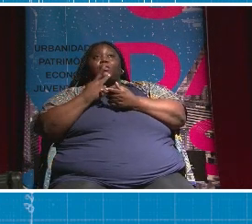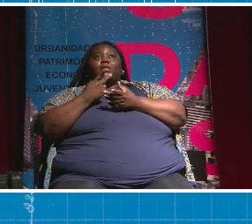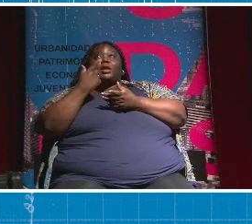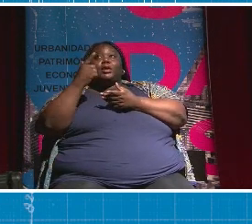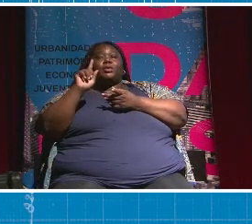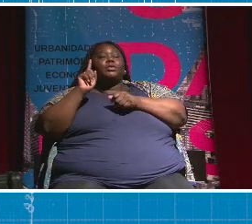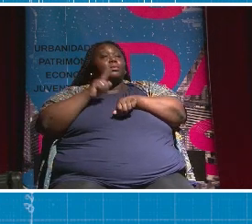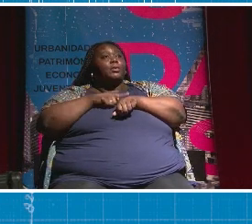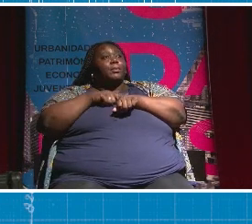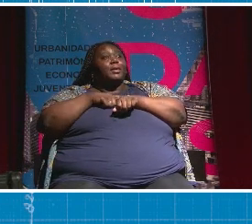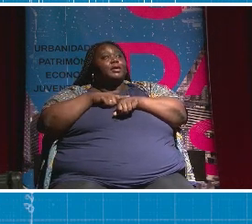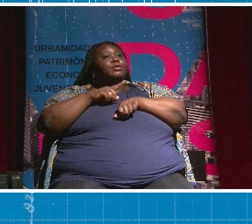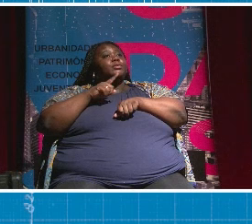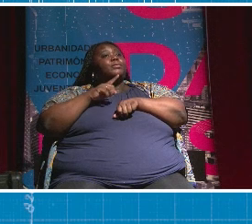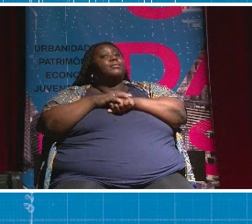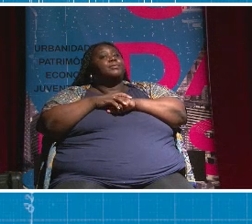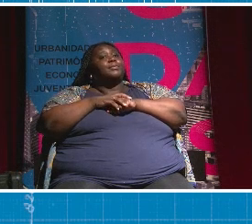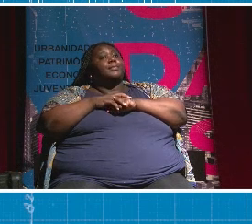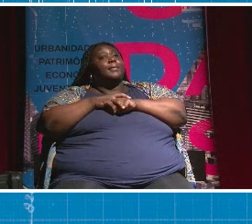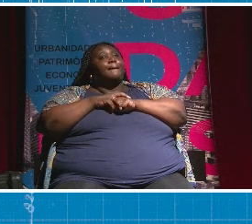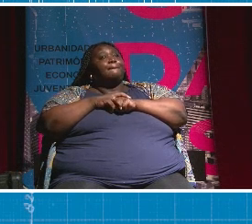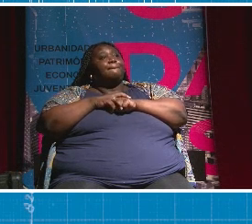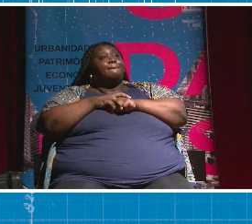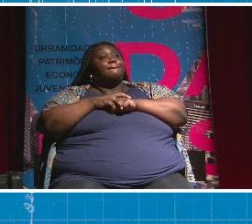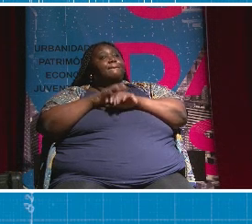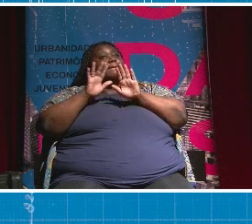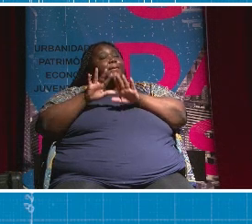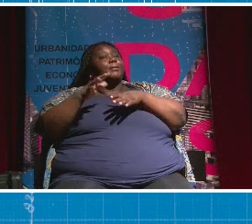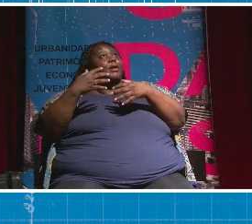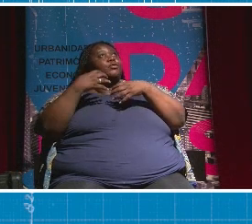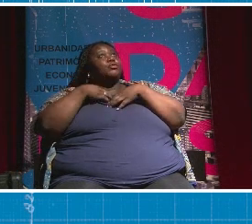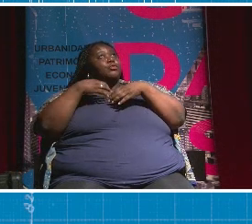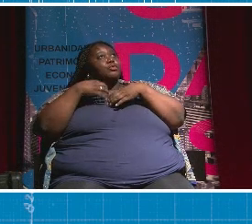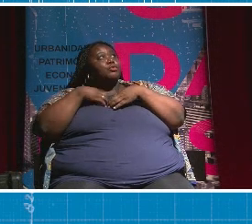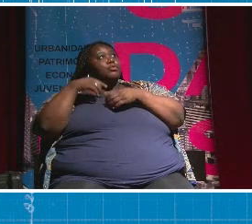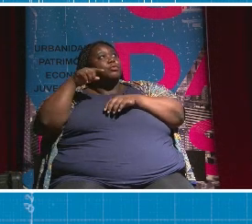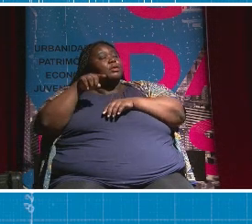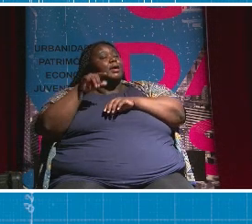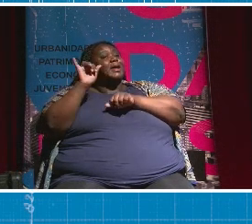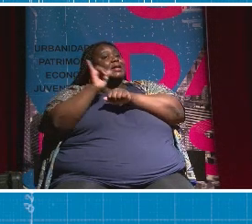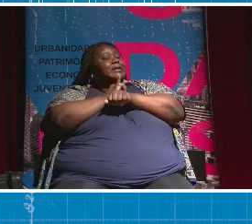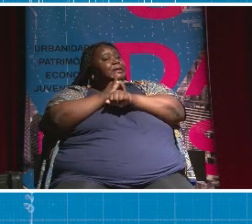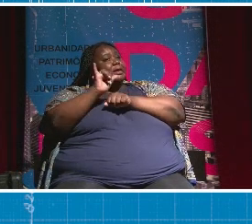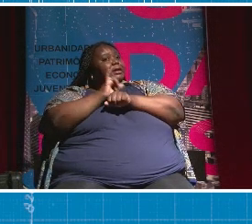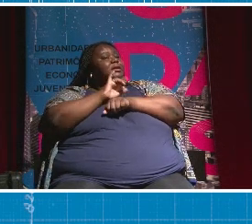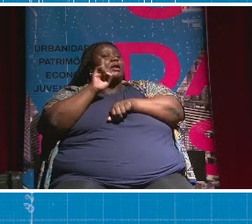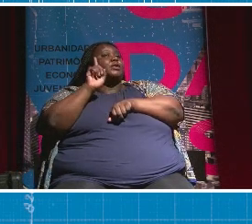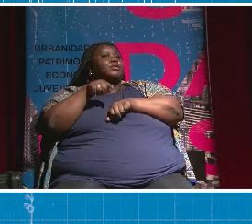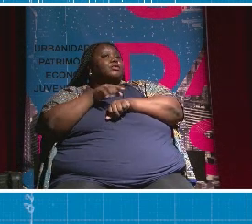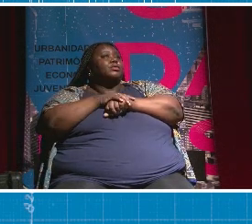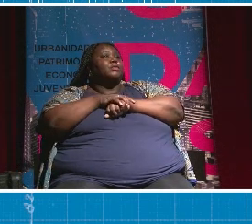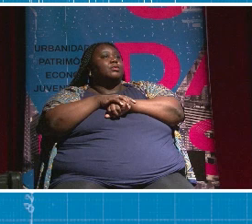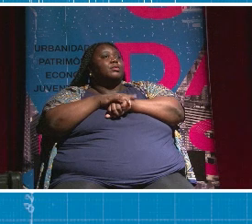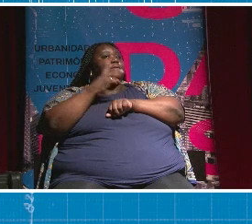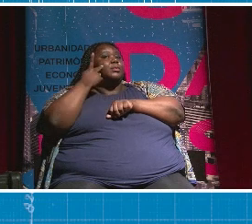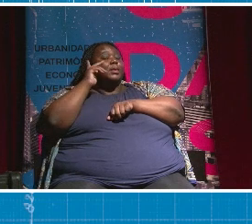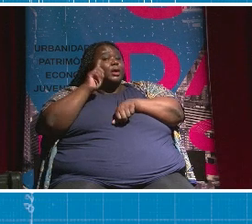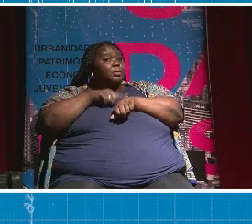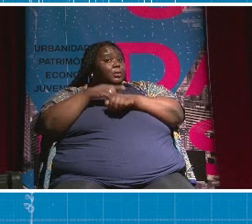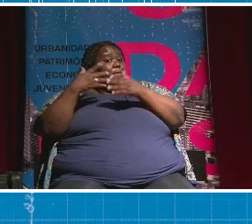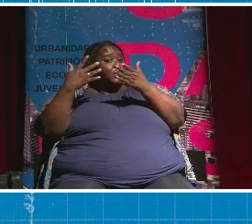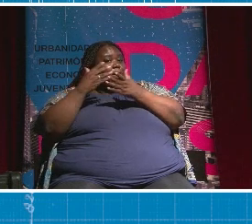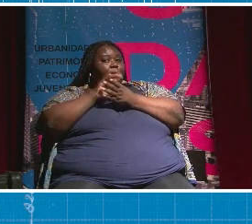sessão, né, temporariamente contemporâneas, mas de alguma forma que elas são estratégicas para o momento